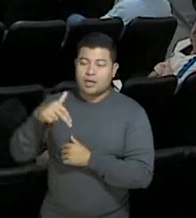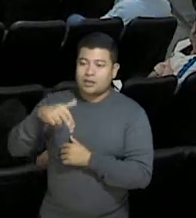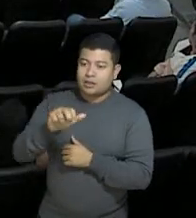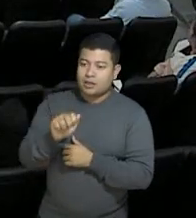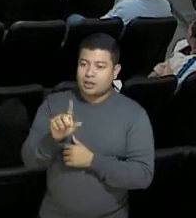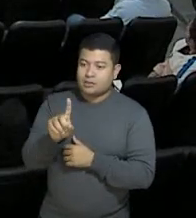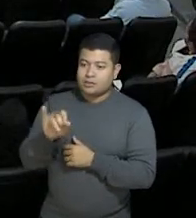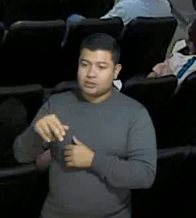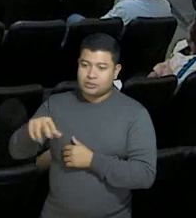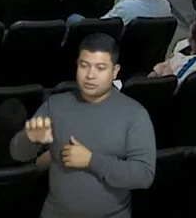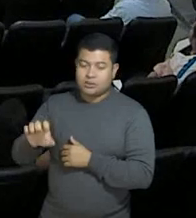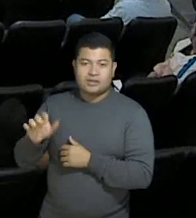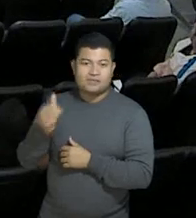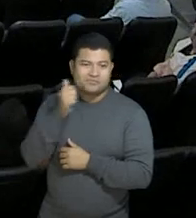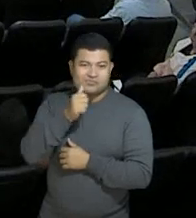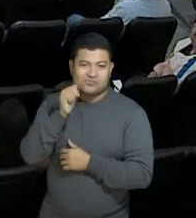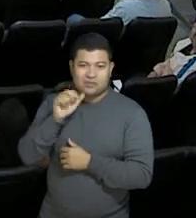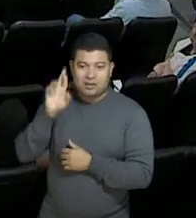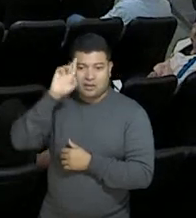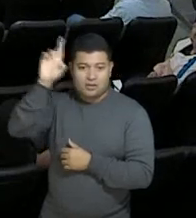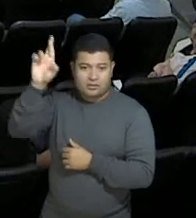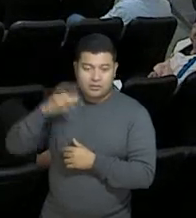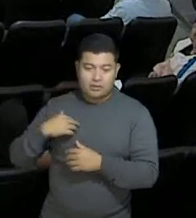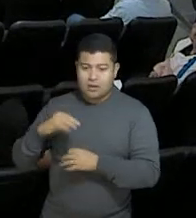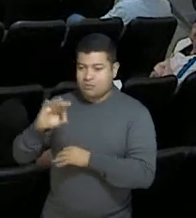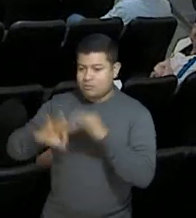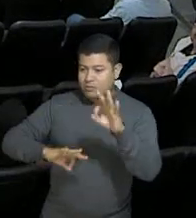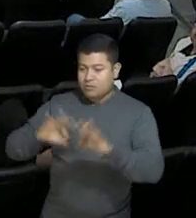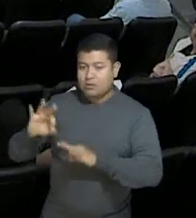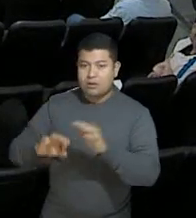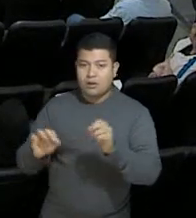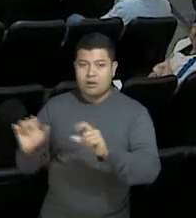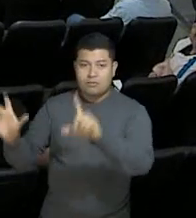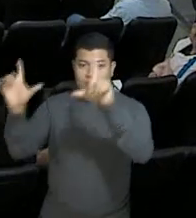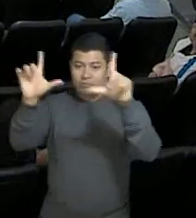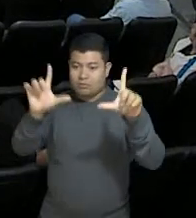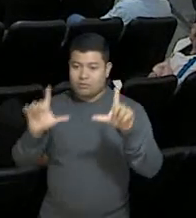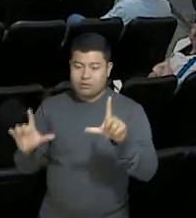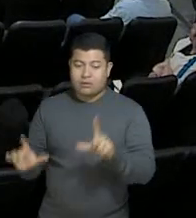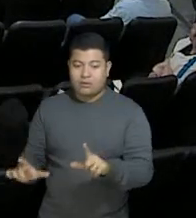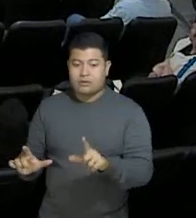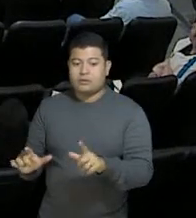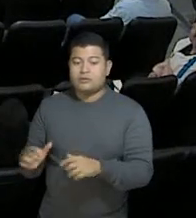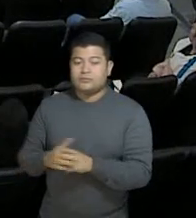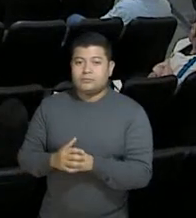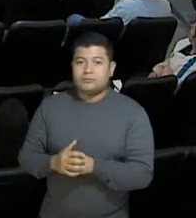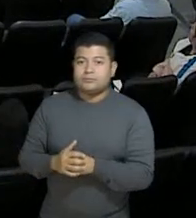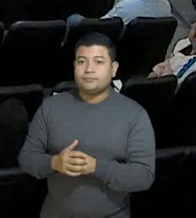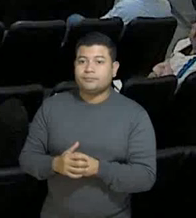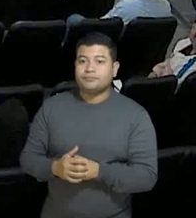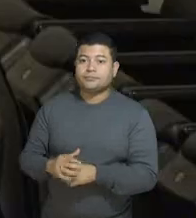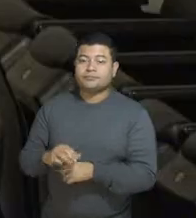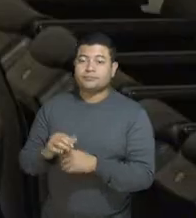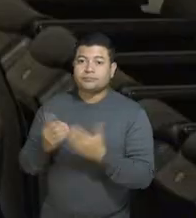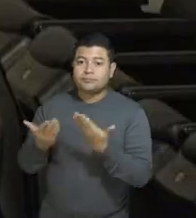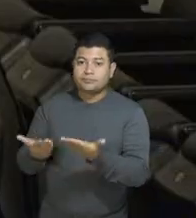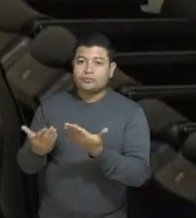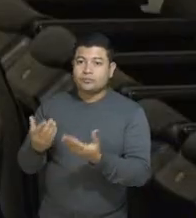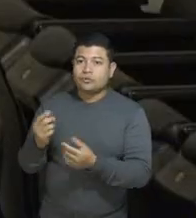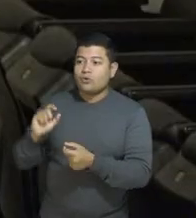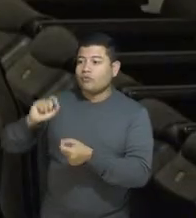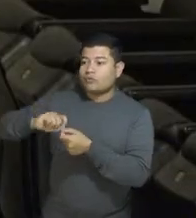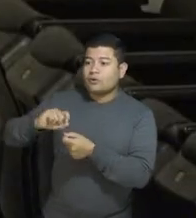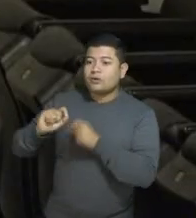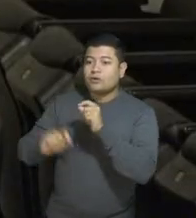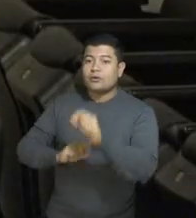gente cartazes que já estão conosco na gerência do ensino fundamental, com os sintomas da dislexia, o que fazer,